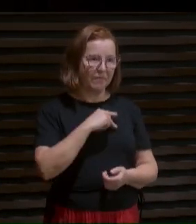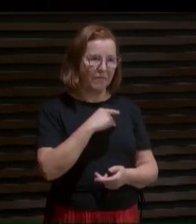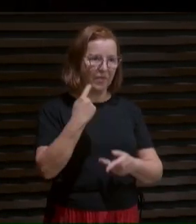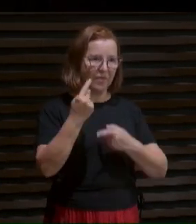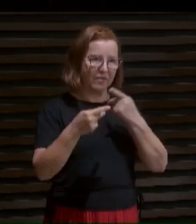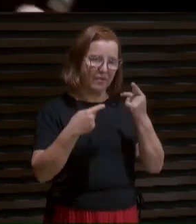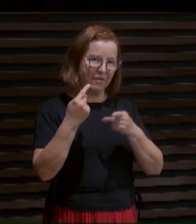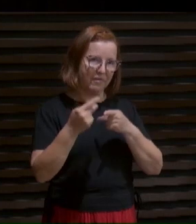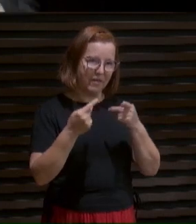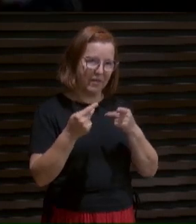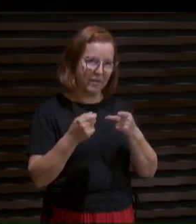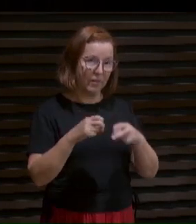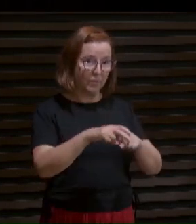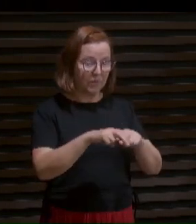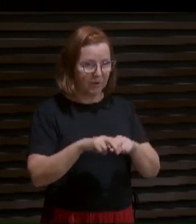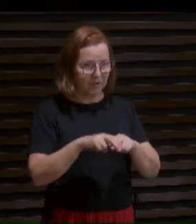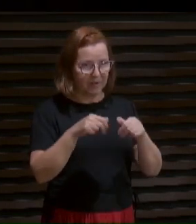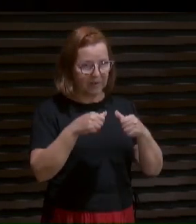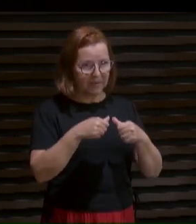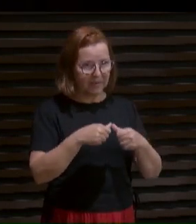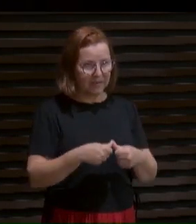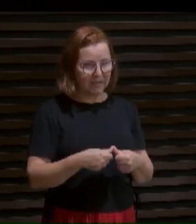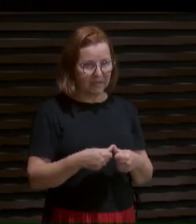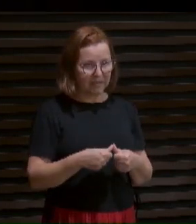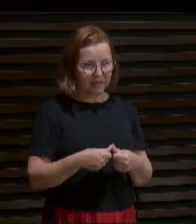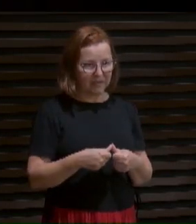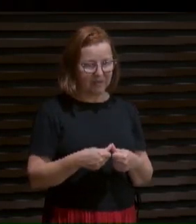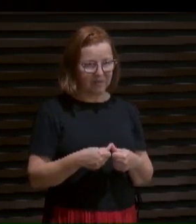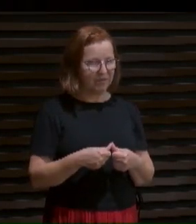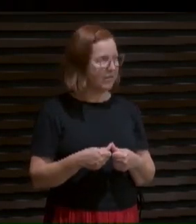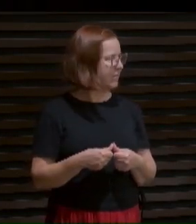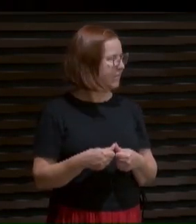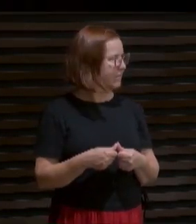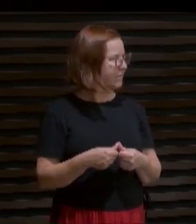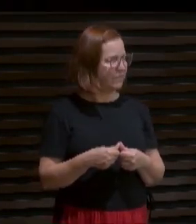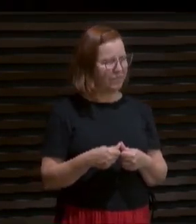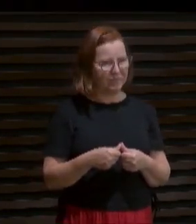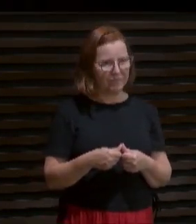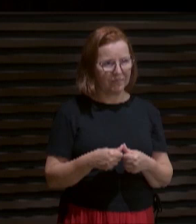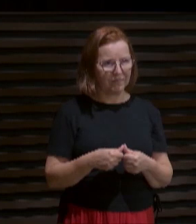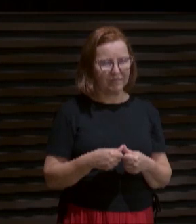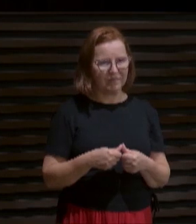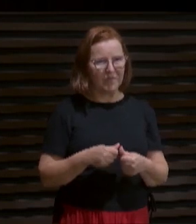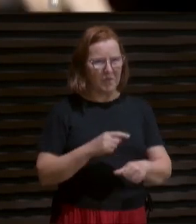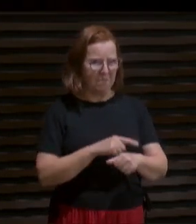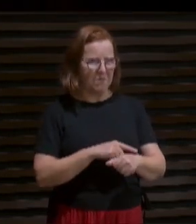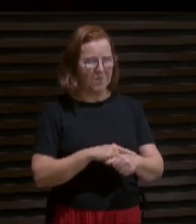que por causa deste patamar singular, único,